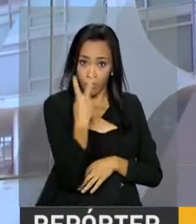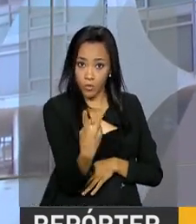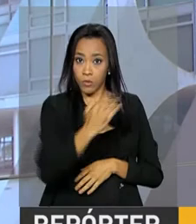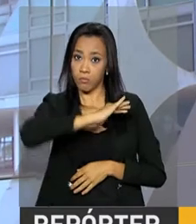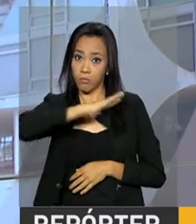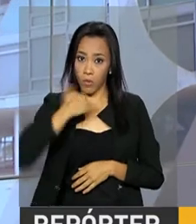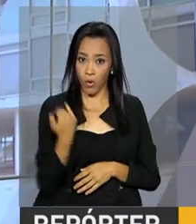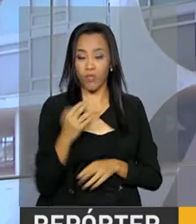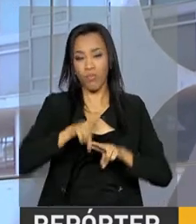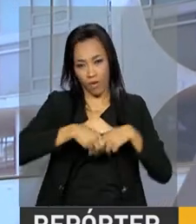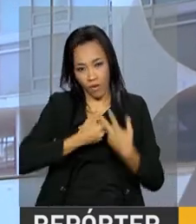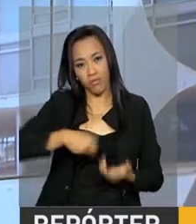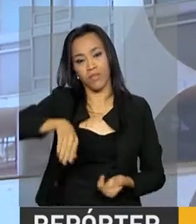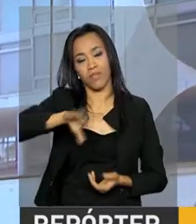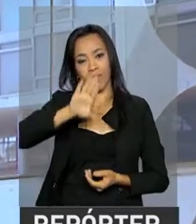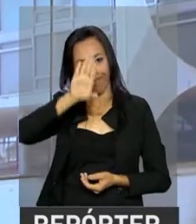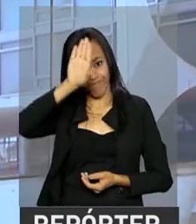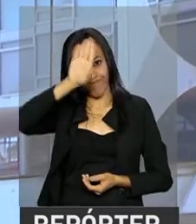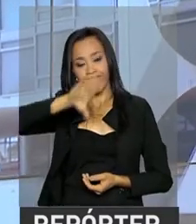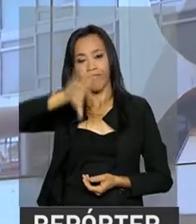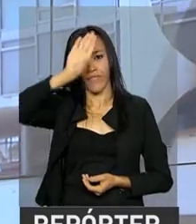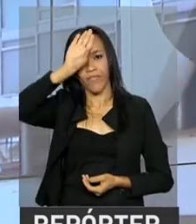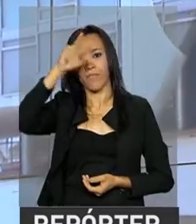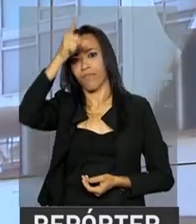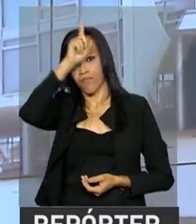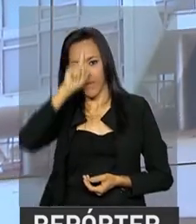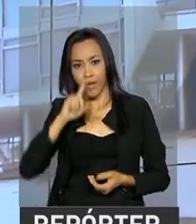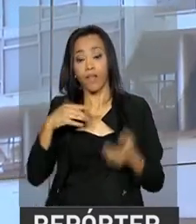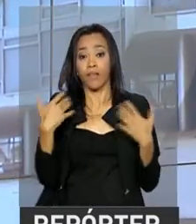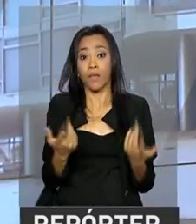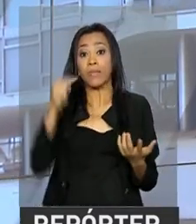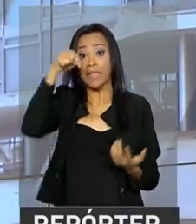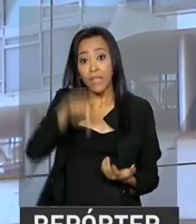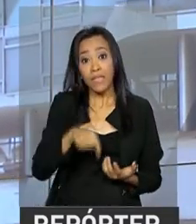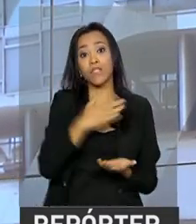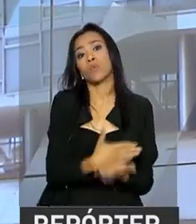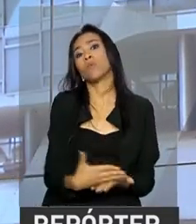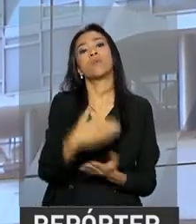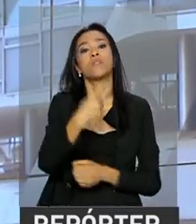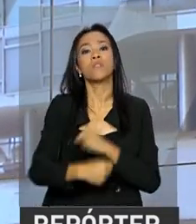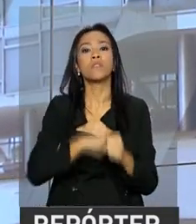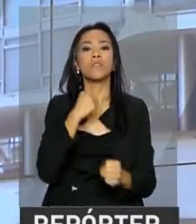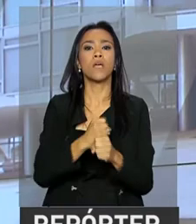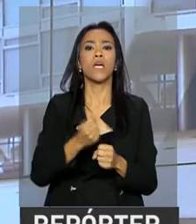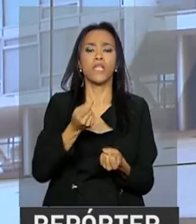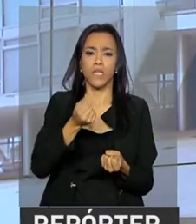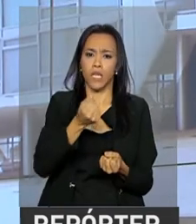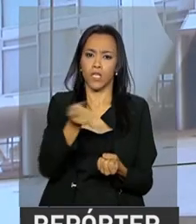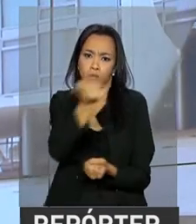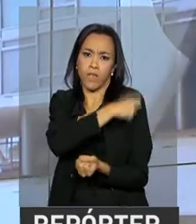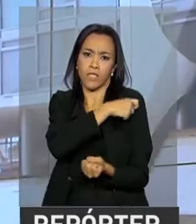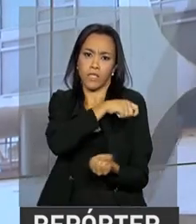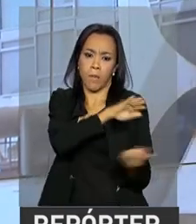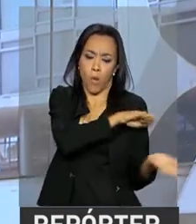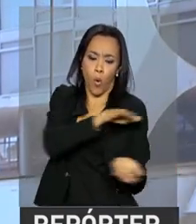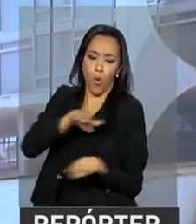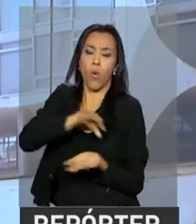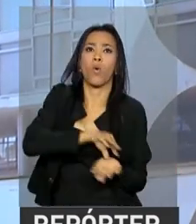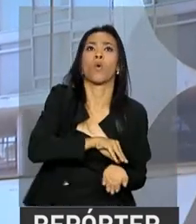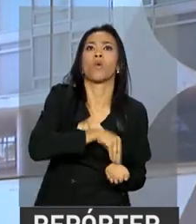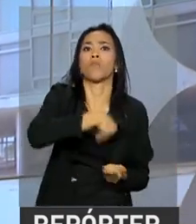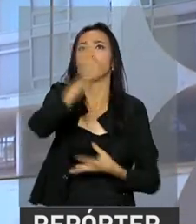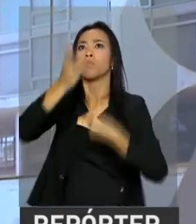por febre amarela desde o início deste ano o ministério da saúde tem enviado doses extras da vacina para os